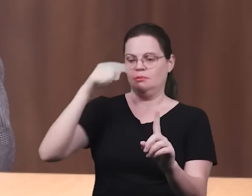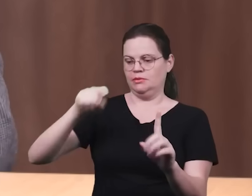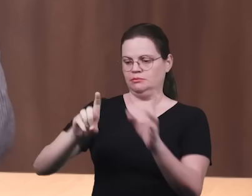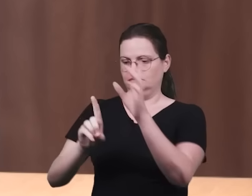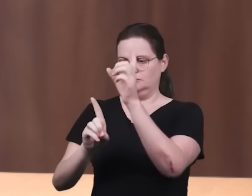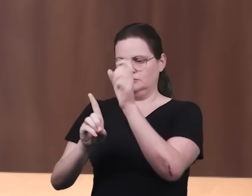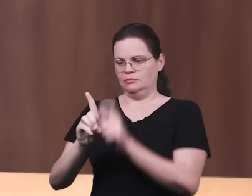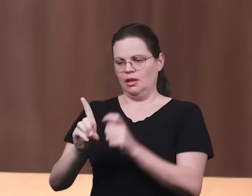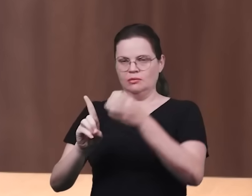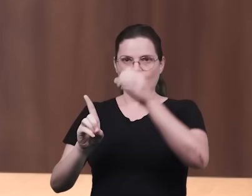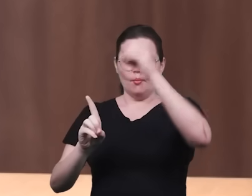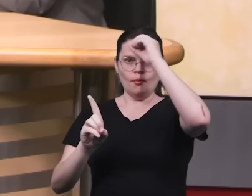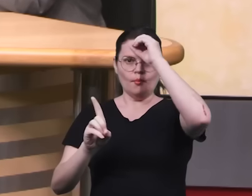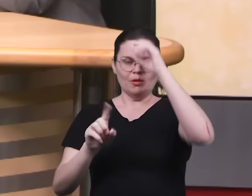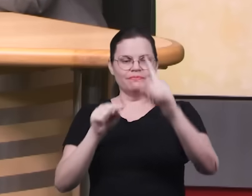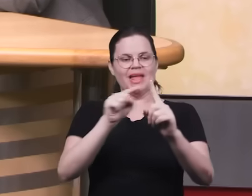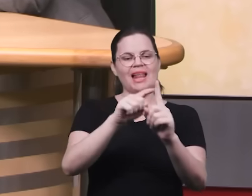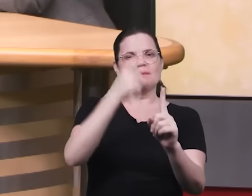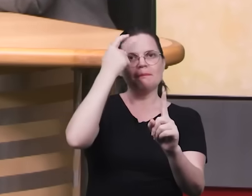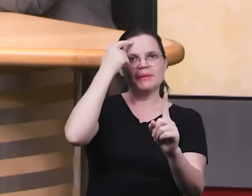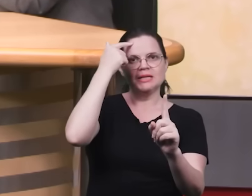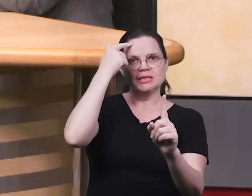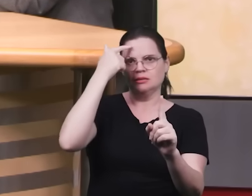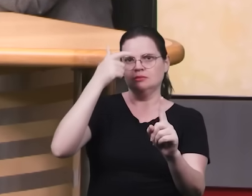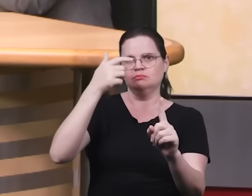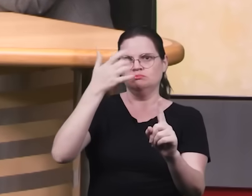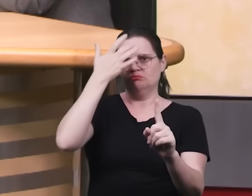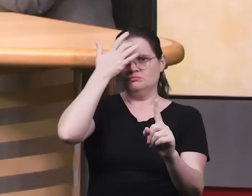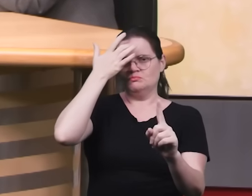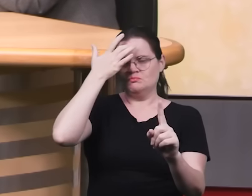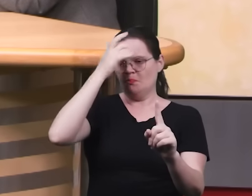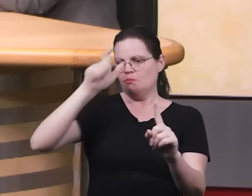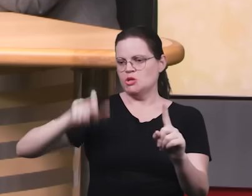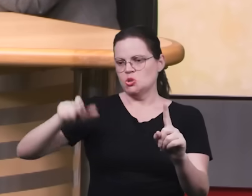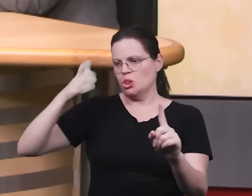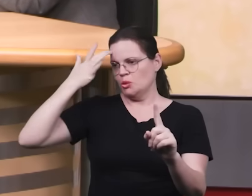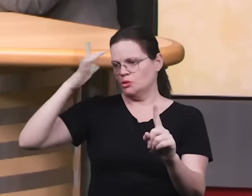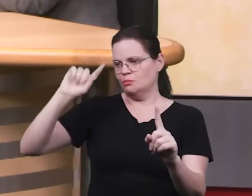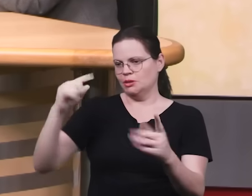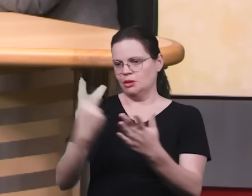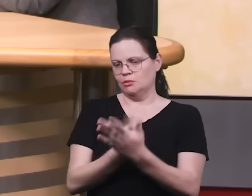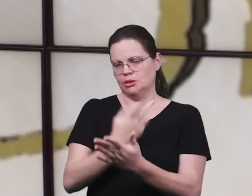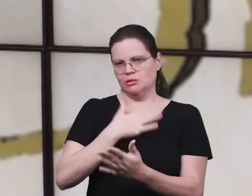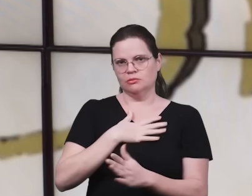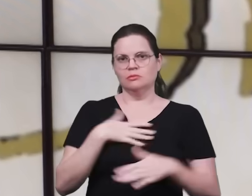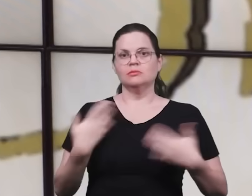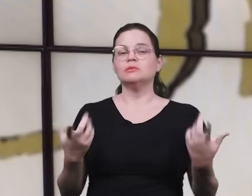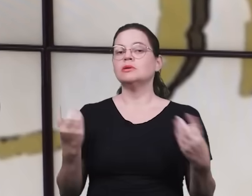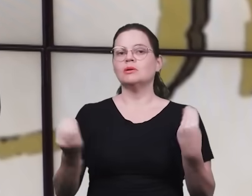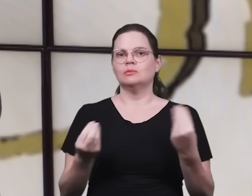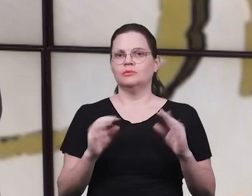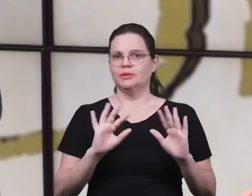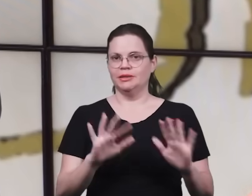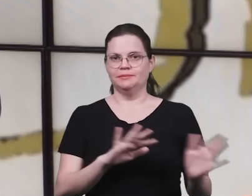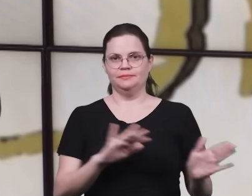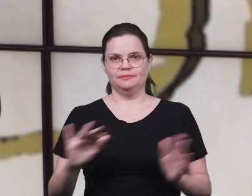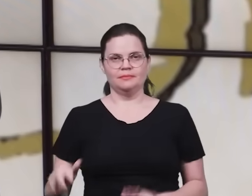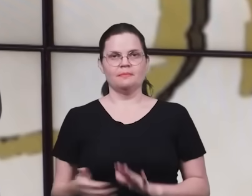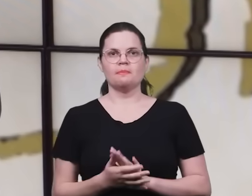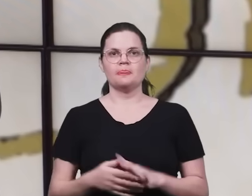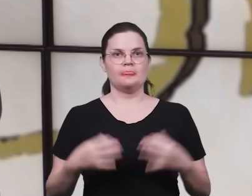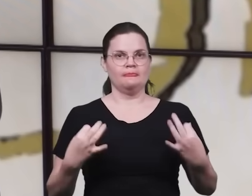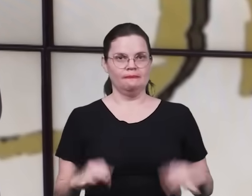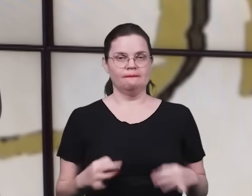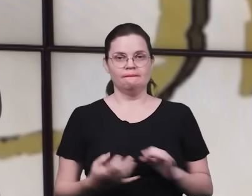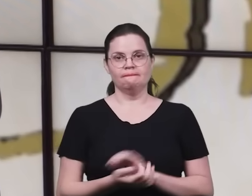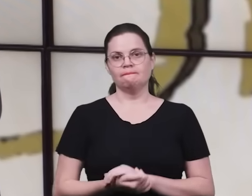ela. Isso é com você. Exatamente. É Deus dando conhecimento do que está oculto. Obviamente,